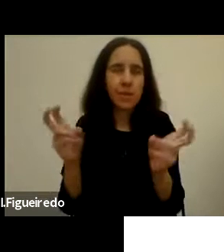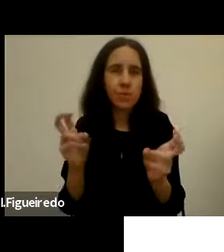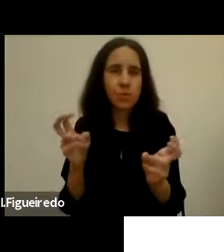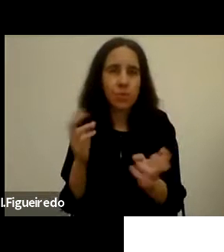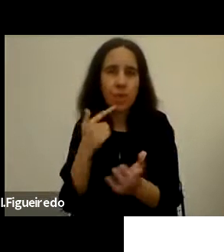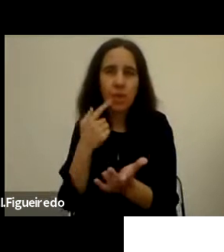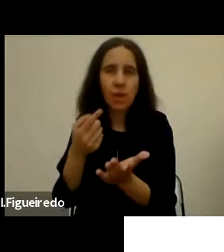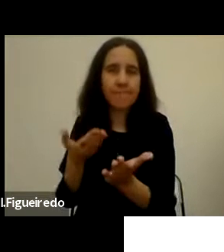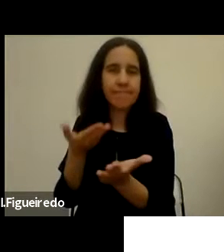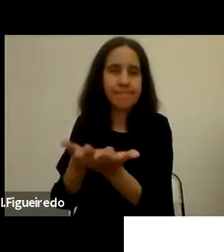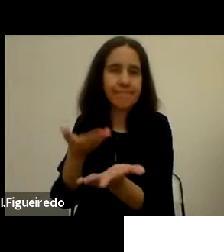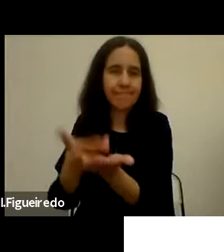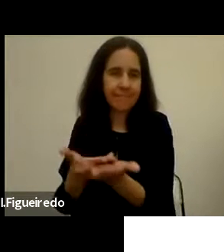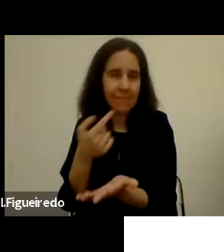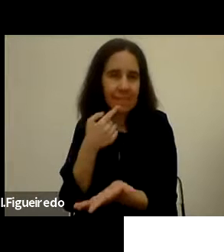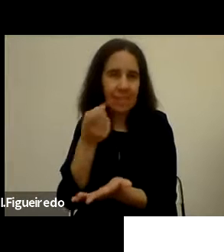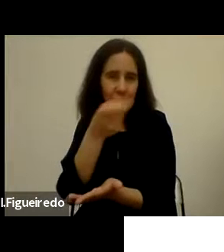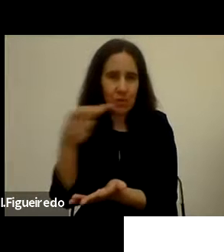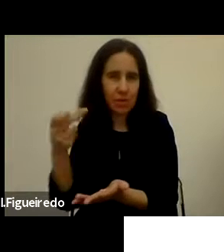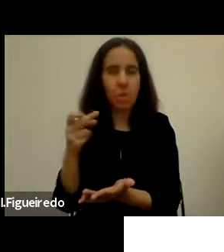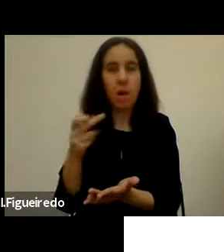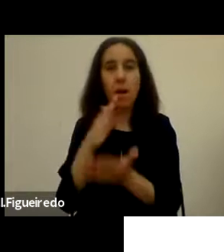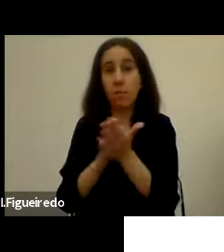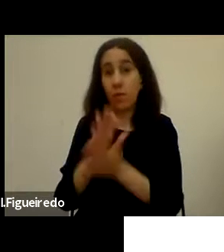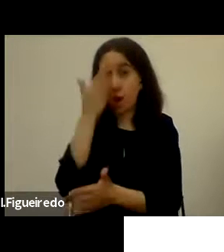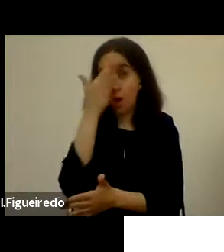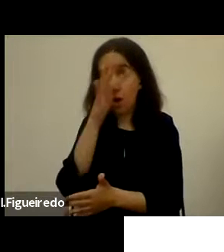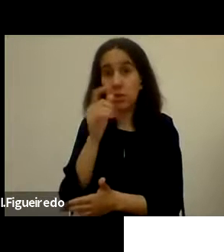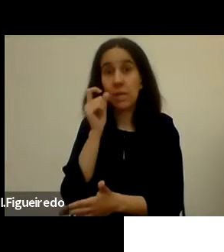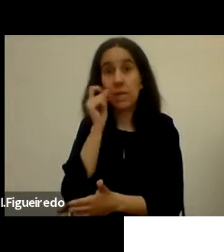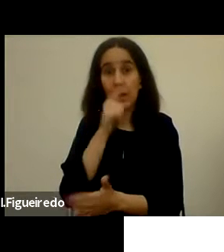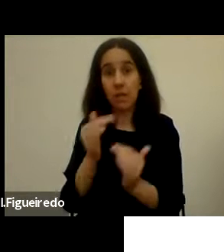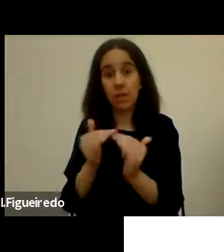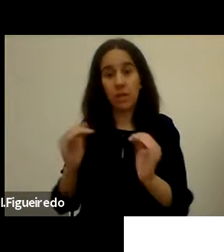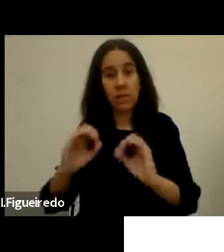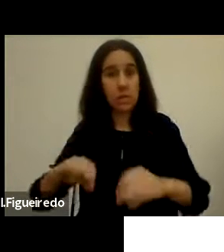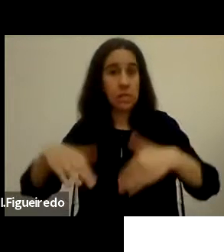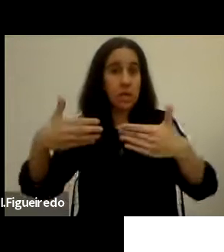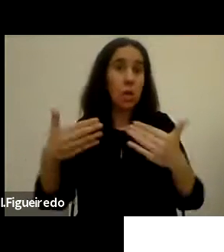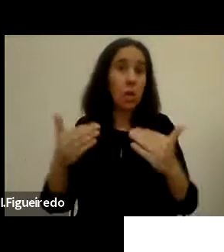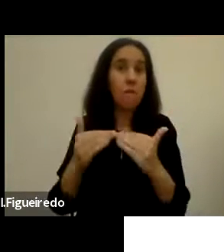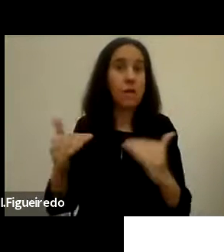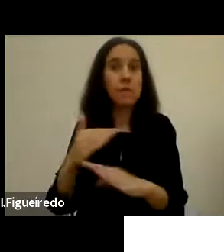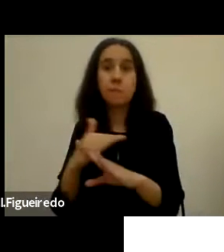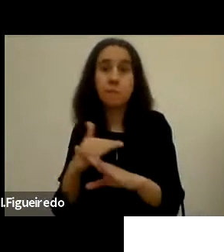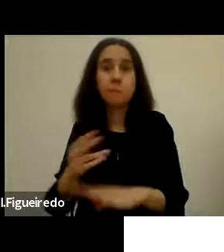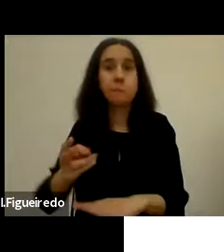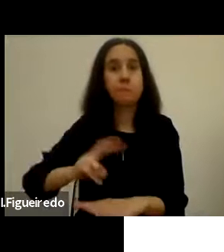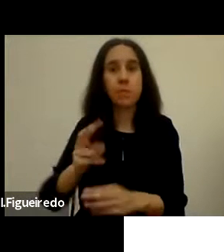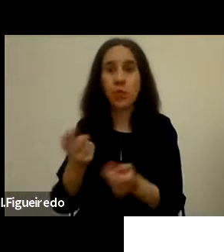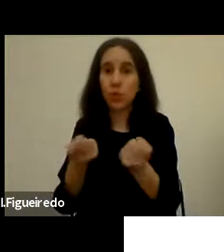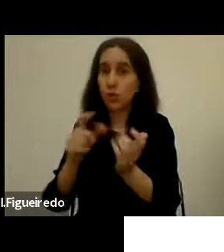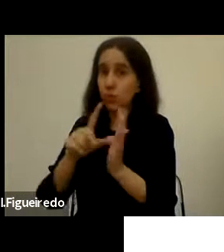esta expressão, e que podem ser plenamente aproveitadas quem está em fases iniciais ou fases intermédias de gestão de